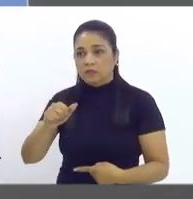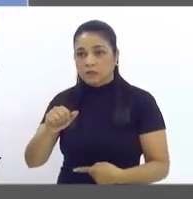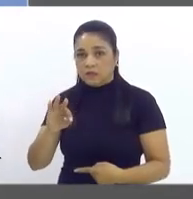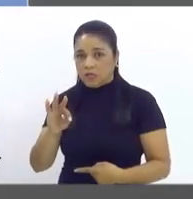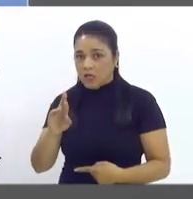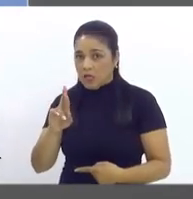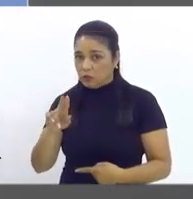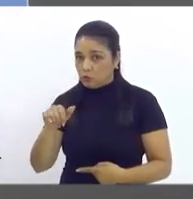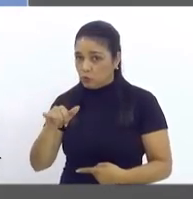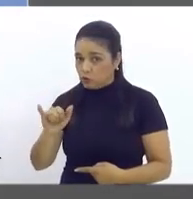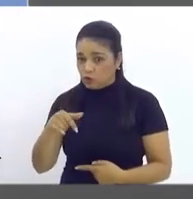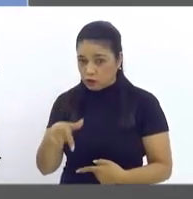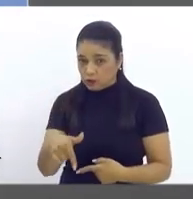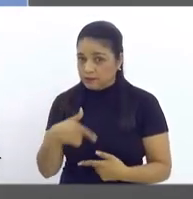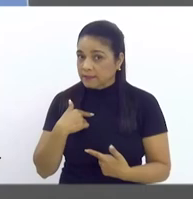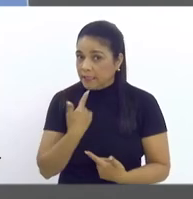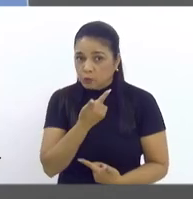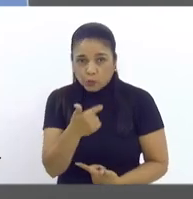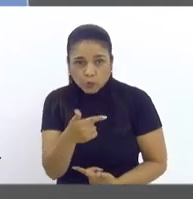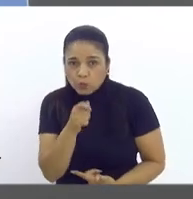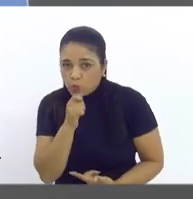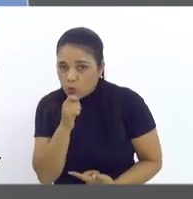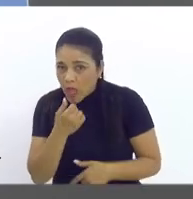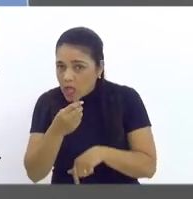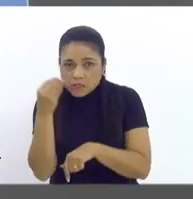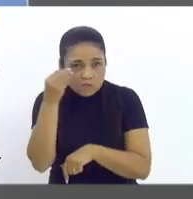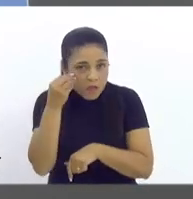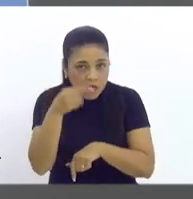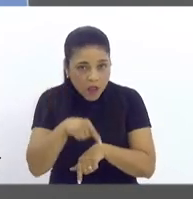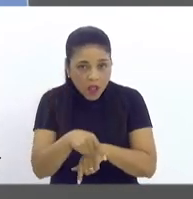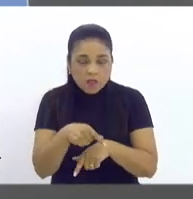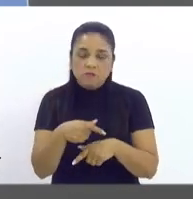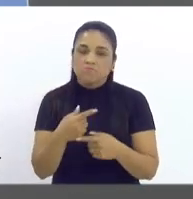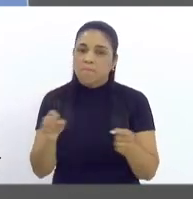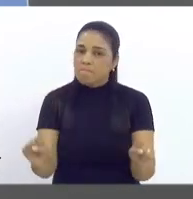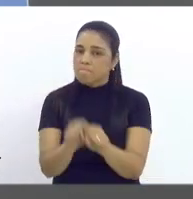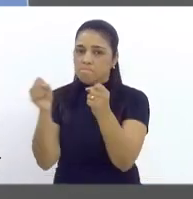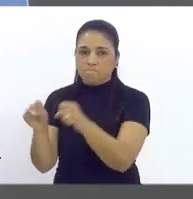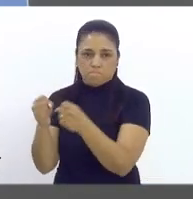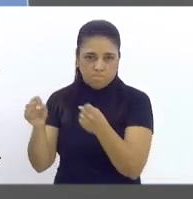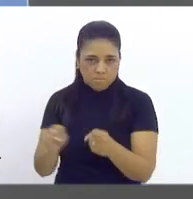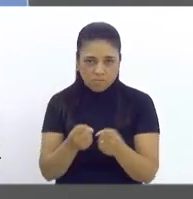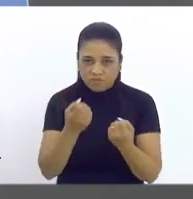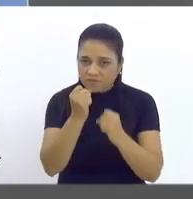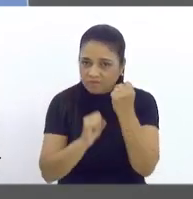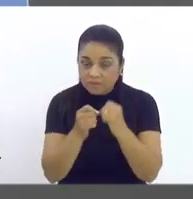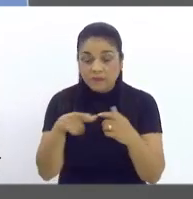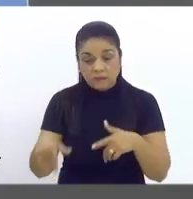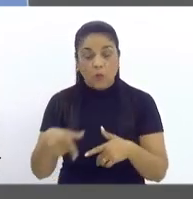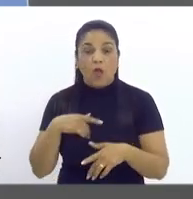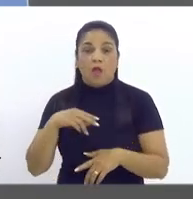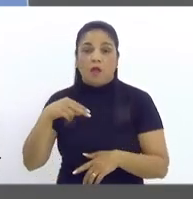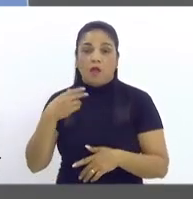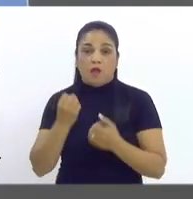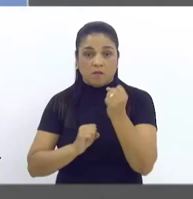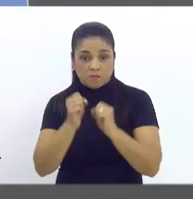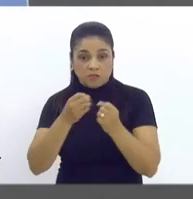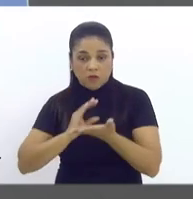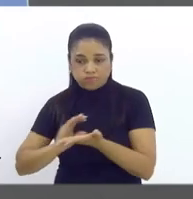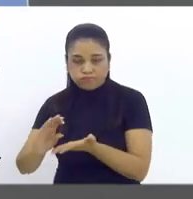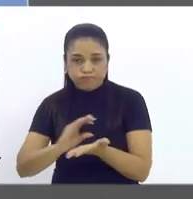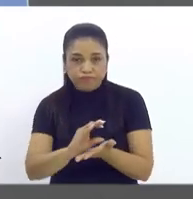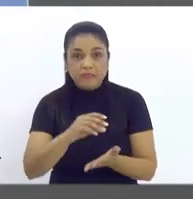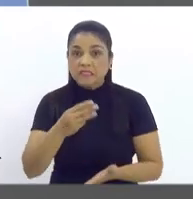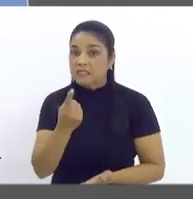acidentes à sociedade. Então, a Naturgy, ela já investiu mais de 100 milhões em ações de segurança dos ativos,